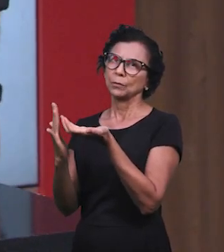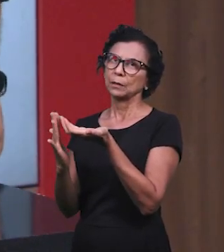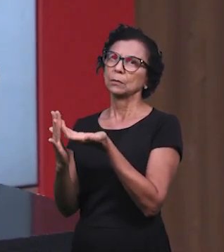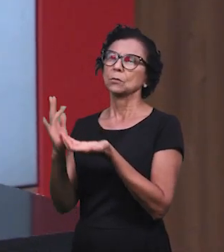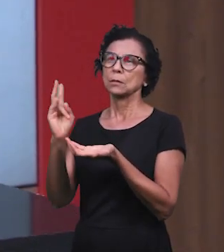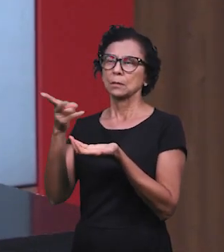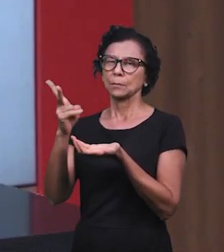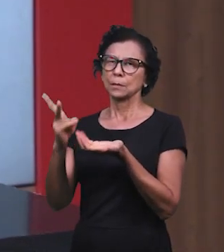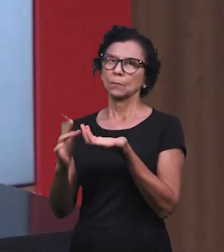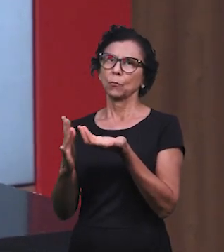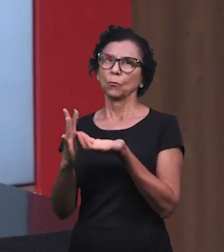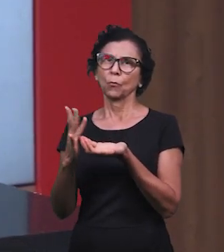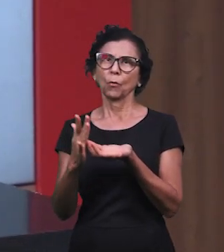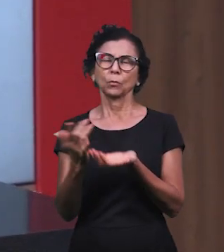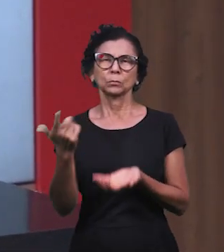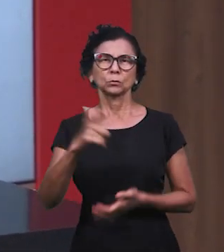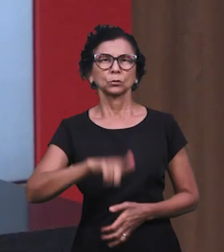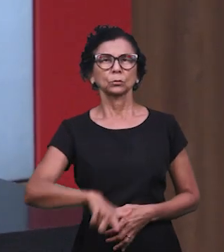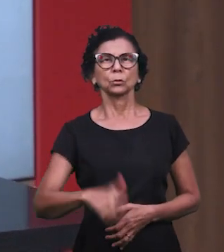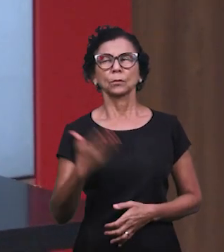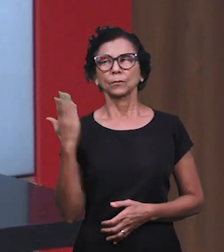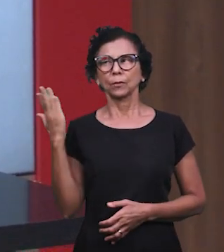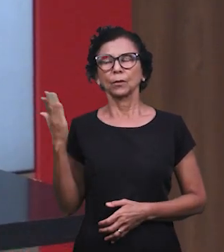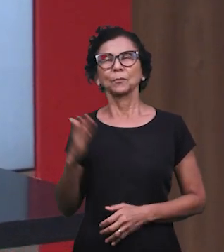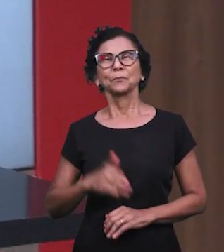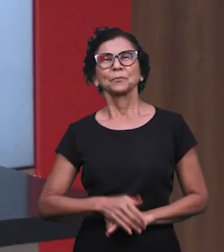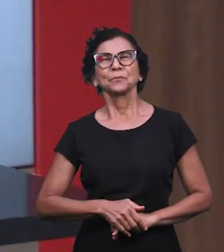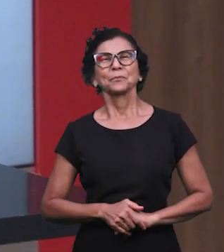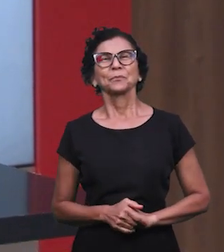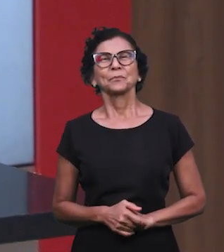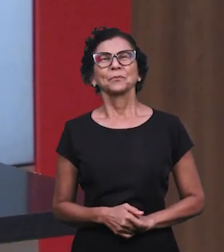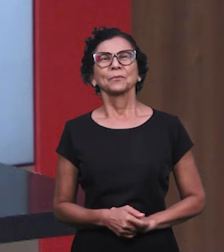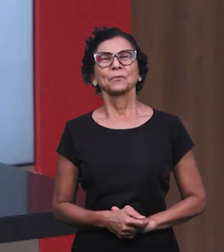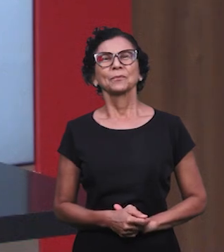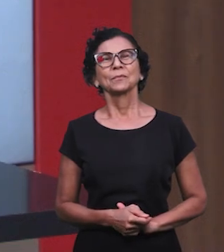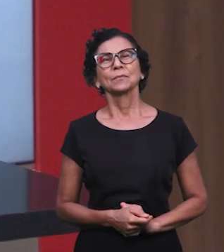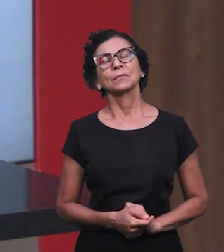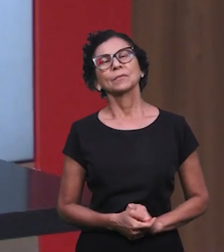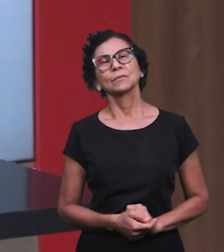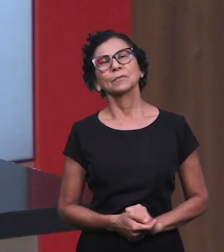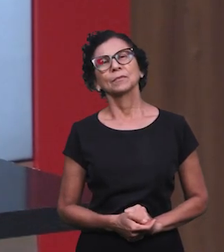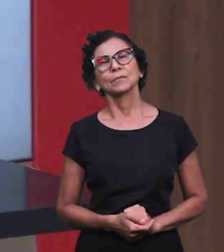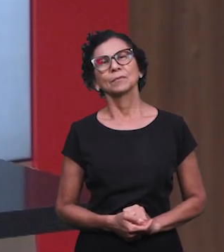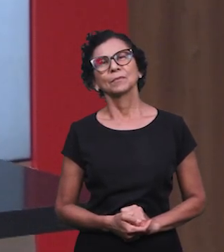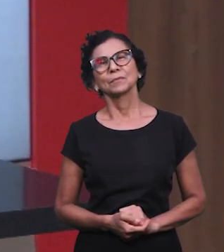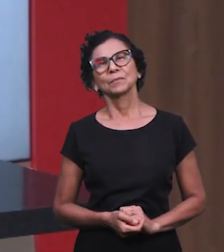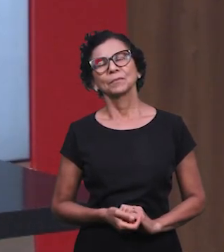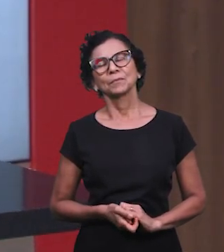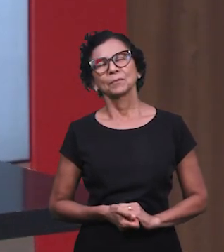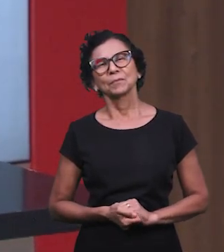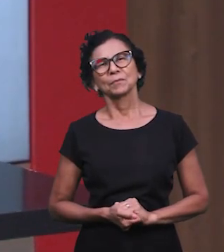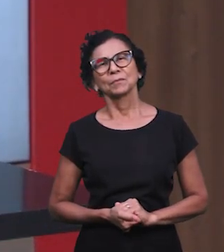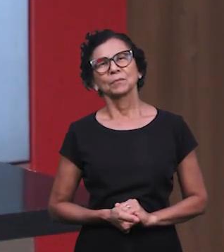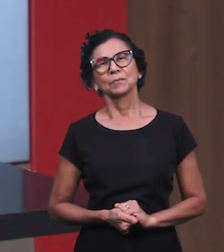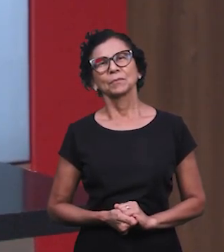pegando fogo. A gente vai fazer só mais um teste aqui, ó. E vamos mostrar como é a luminosidade dessa candeia com